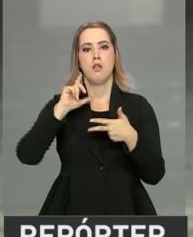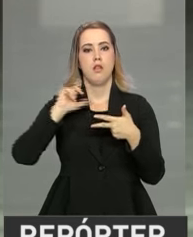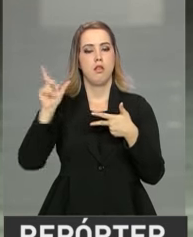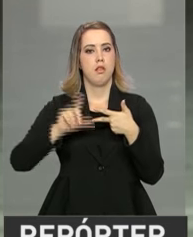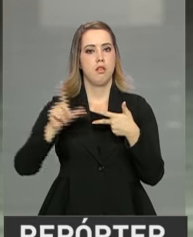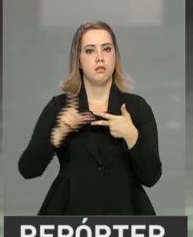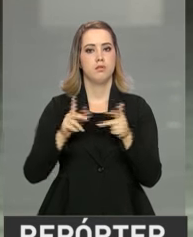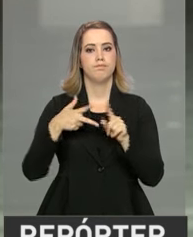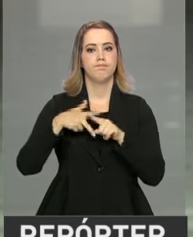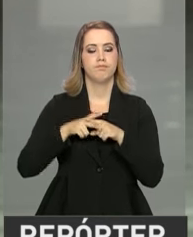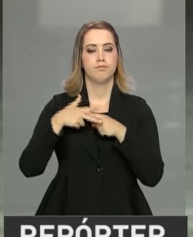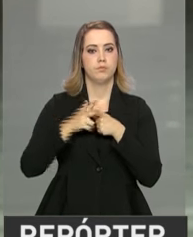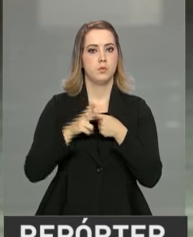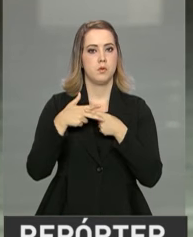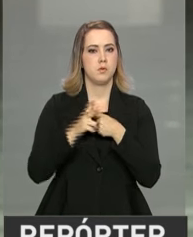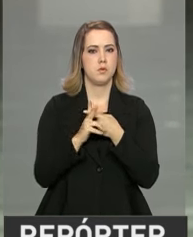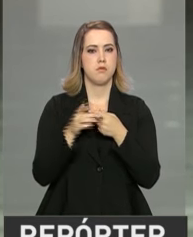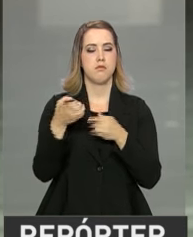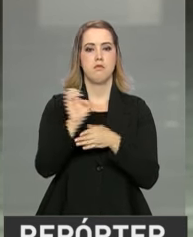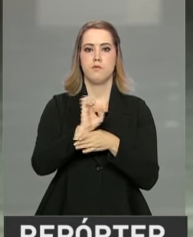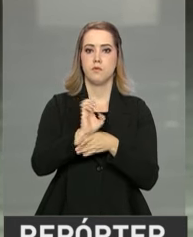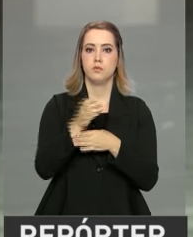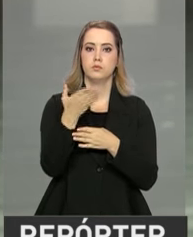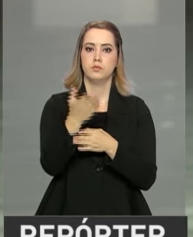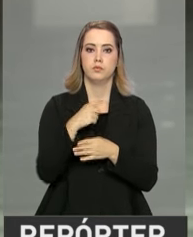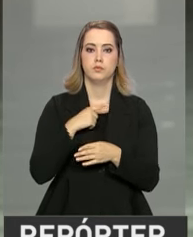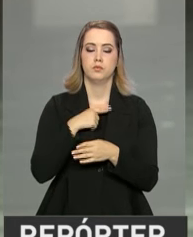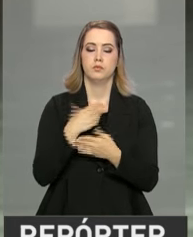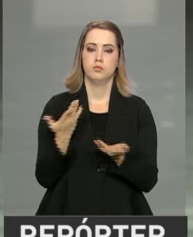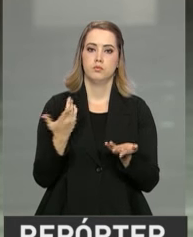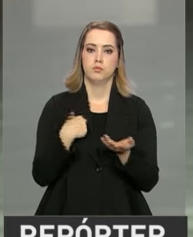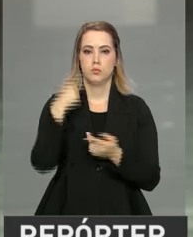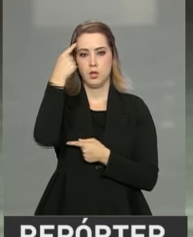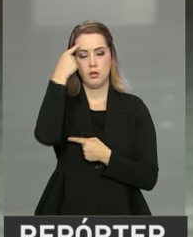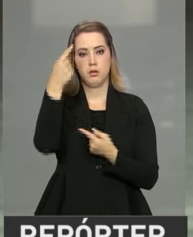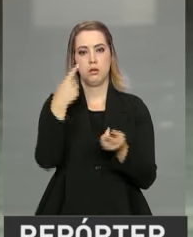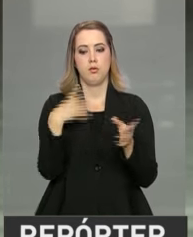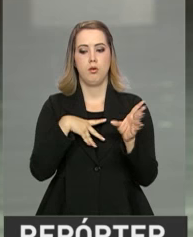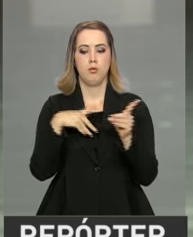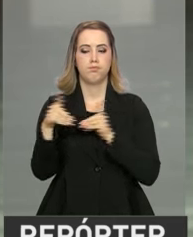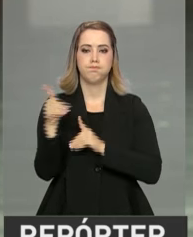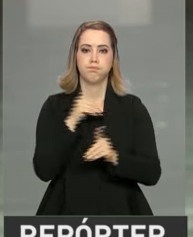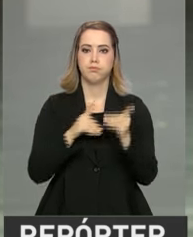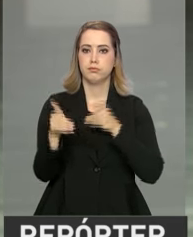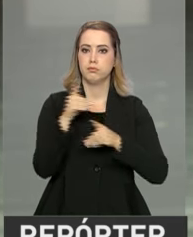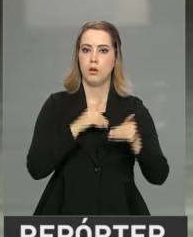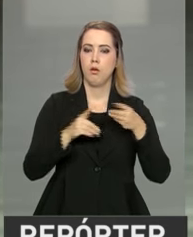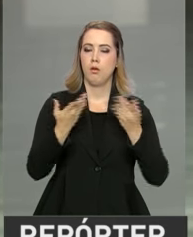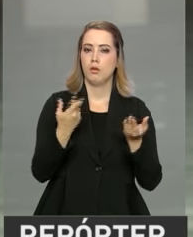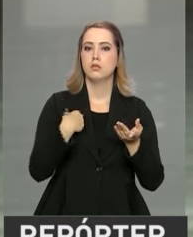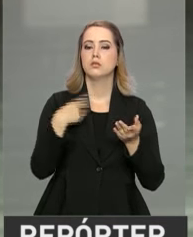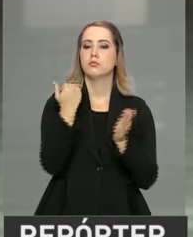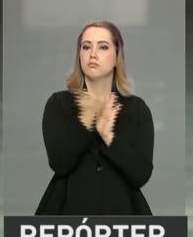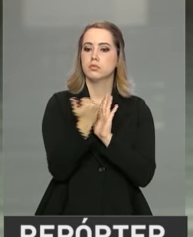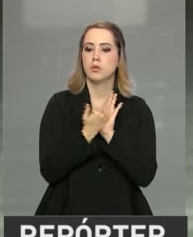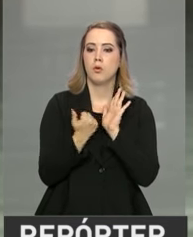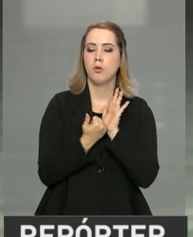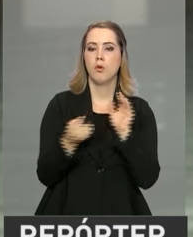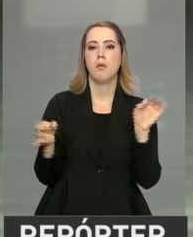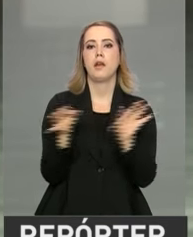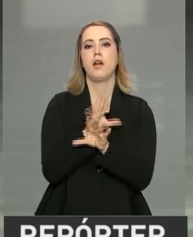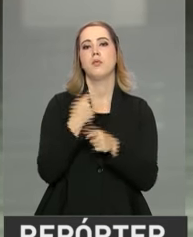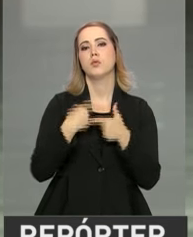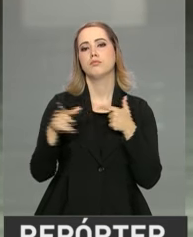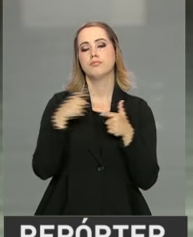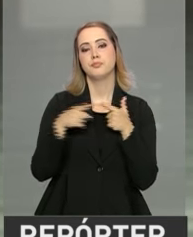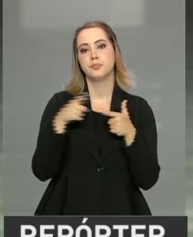reforma do Estado. A ideia do encontro é descobrir é discutir propostas que solucionem vários problemas